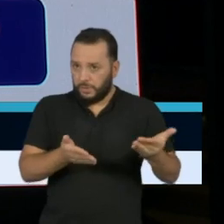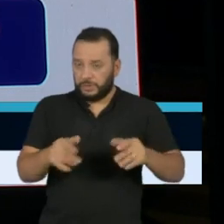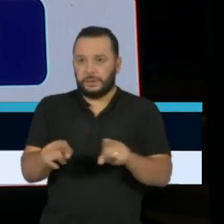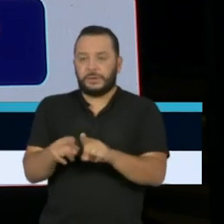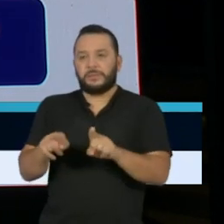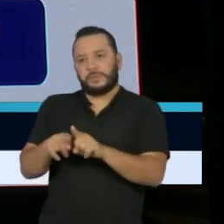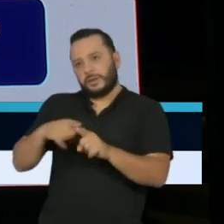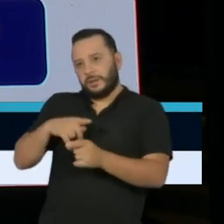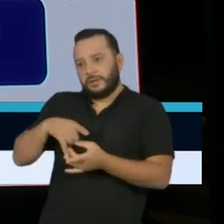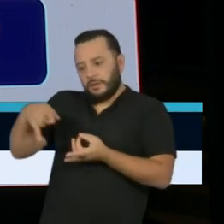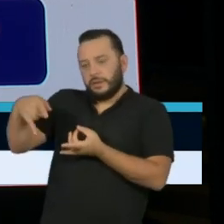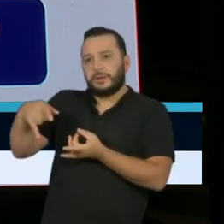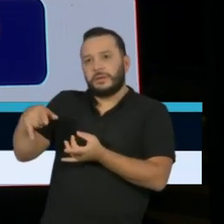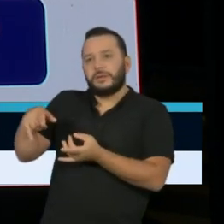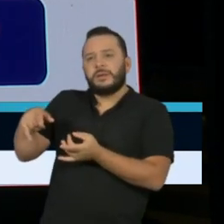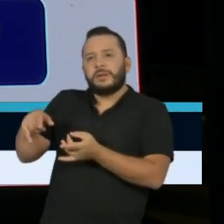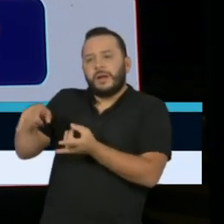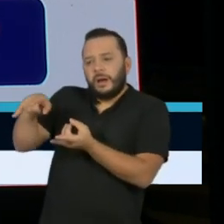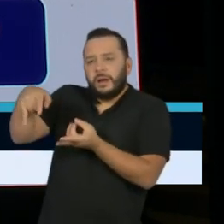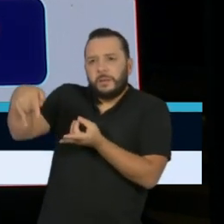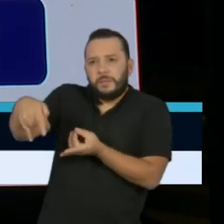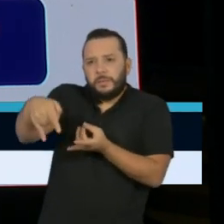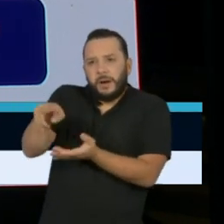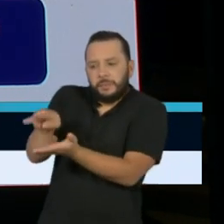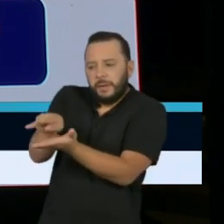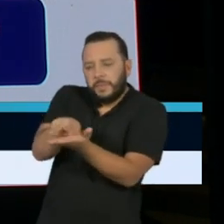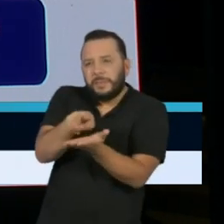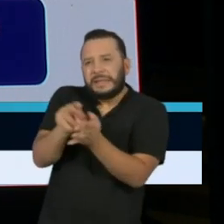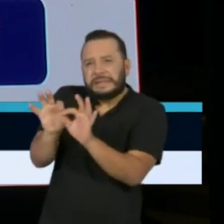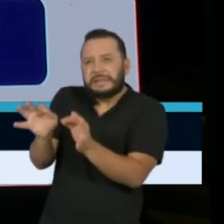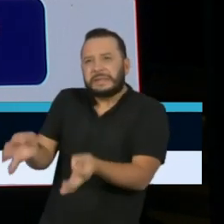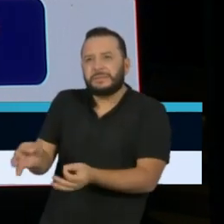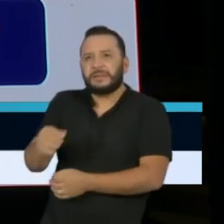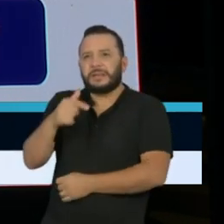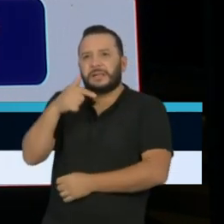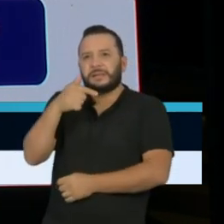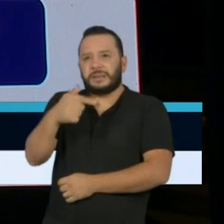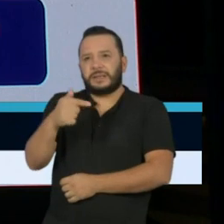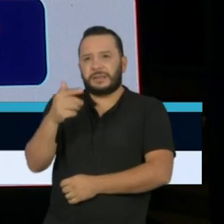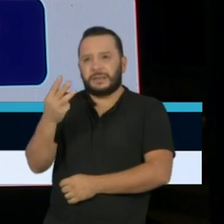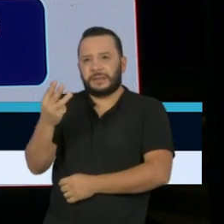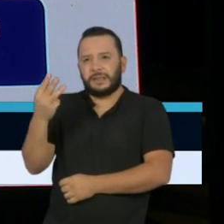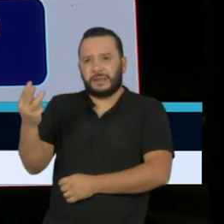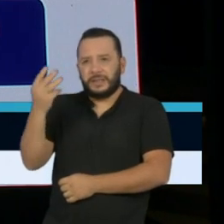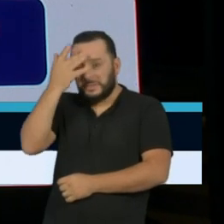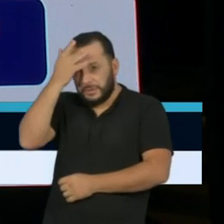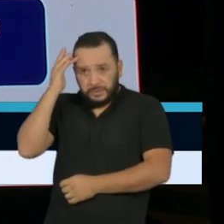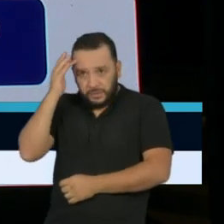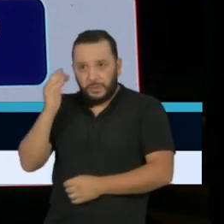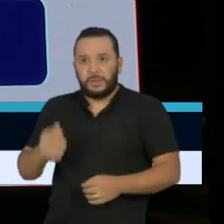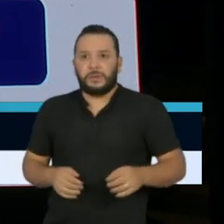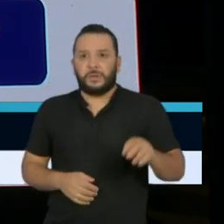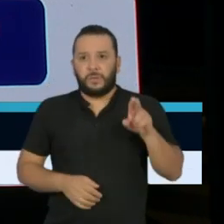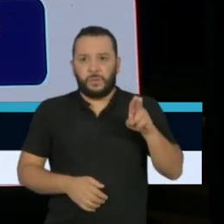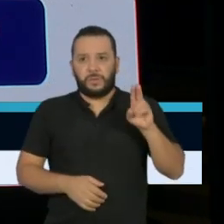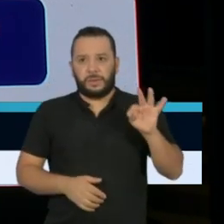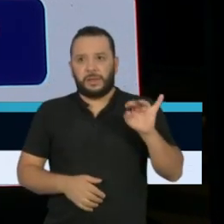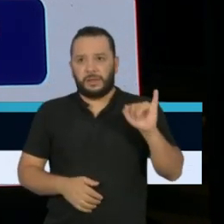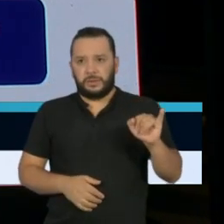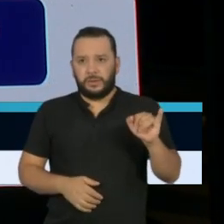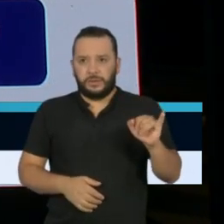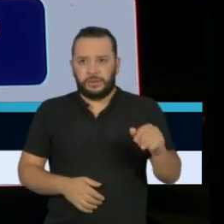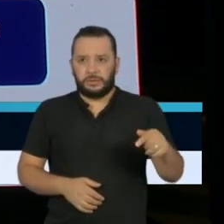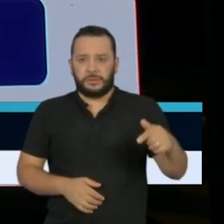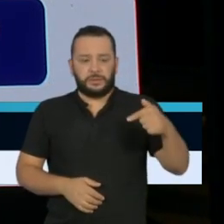enfermaria, em menor complexidade, 733 pacientes e em UTI,